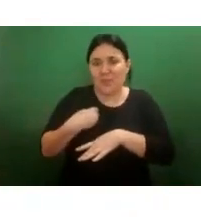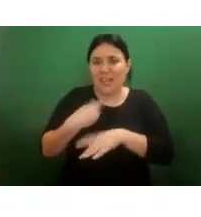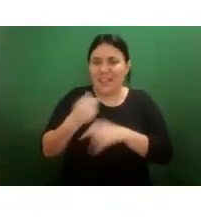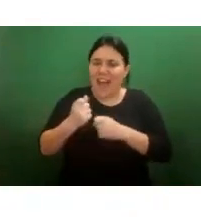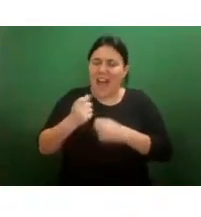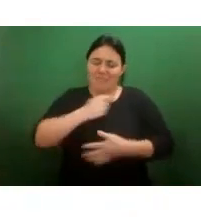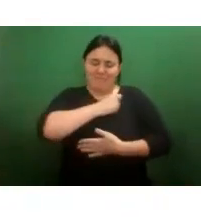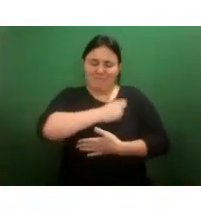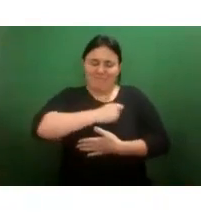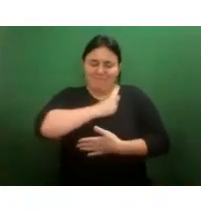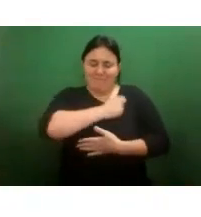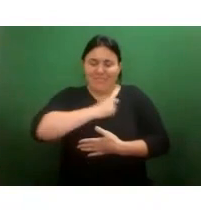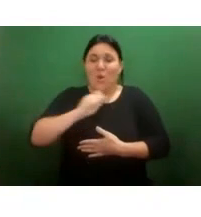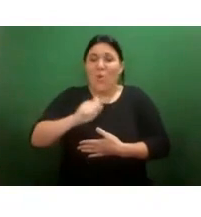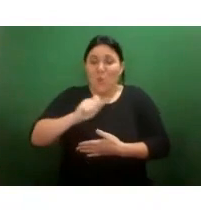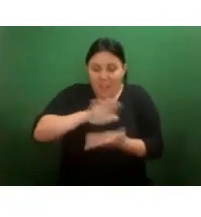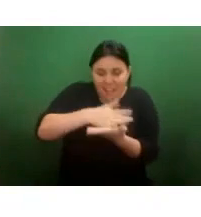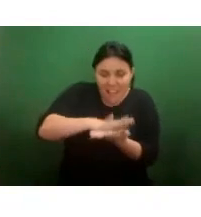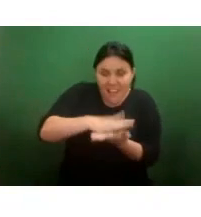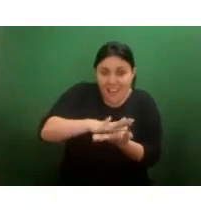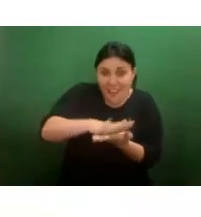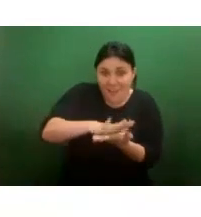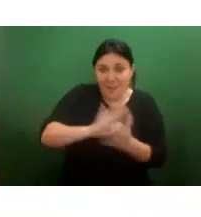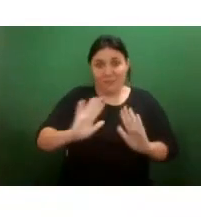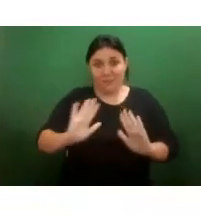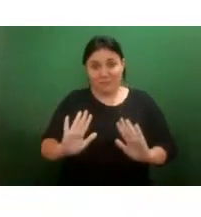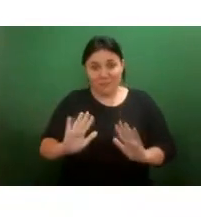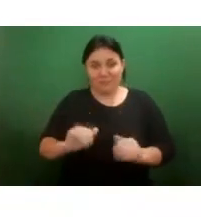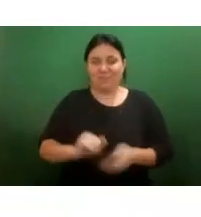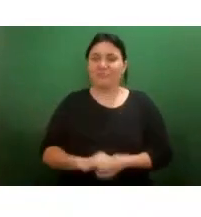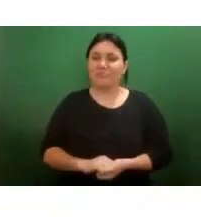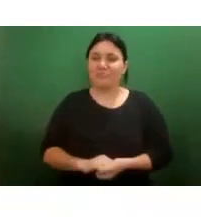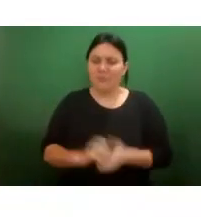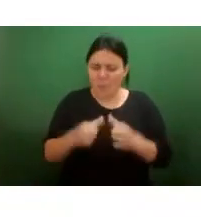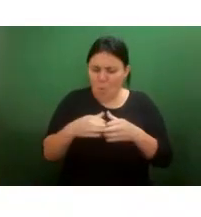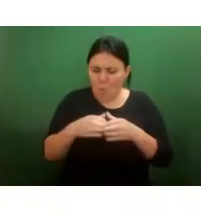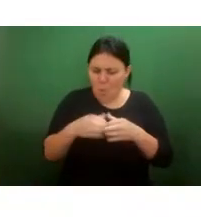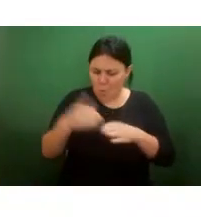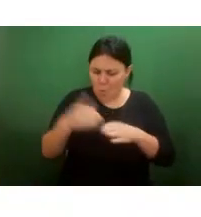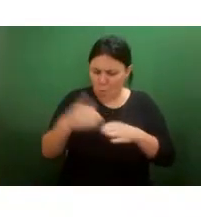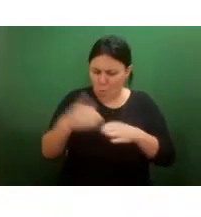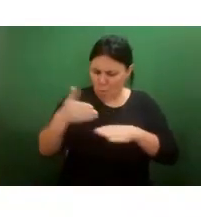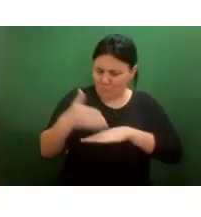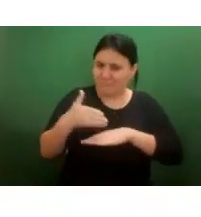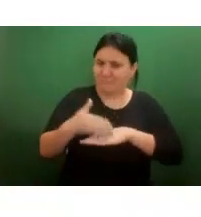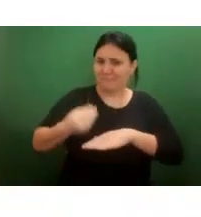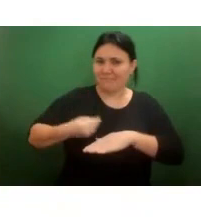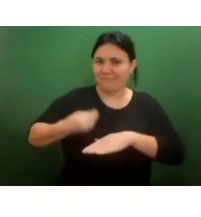saudades do carnaval, não é? Então, a equipe toda presente,